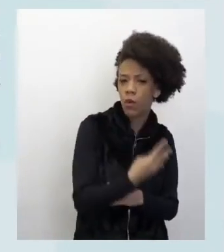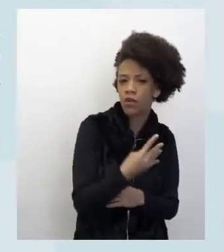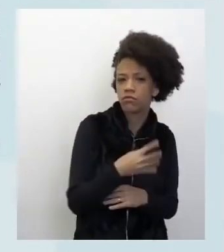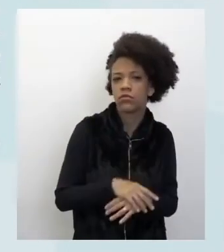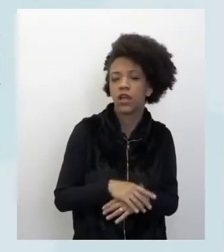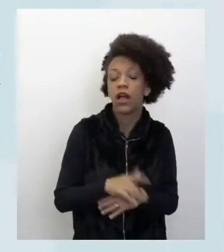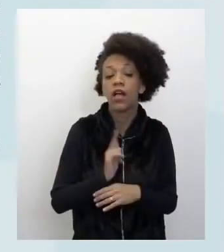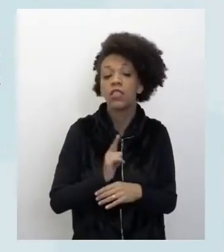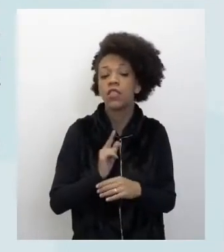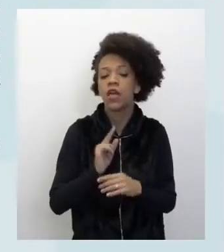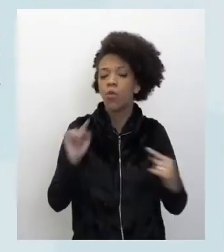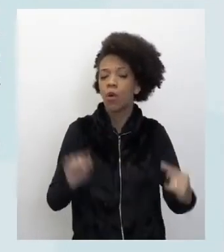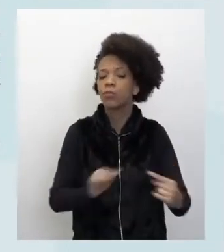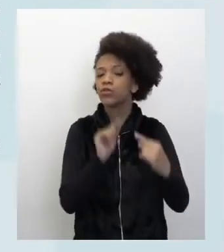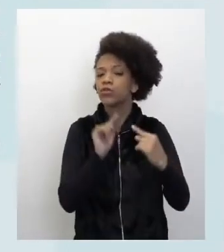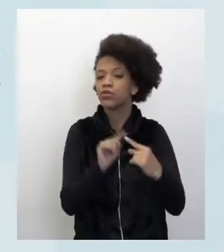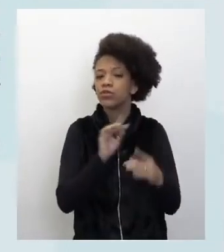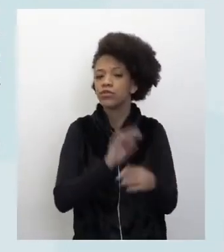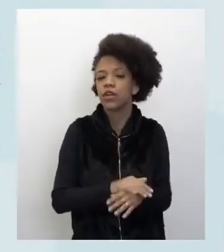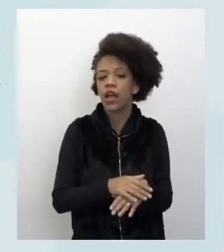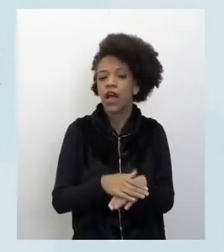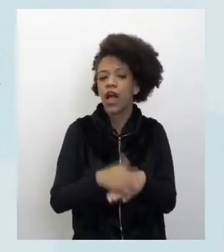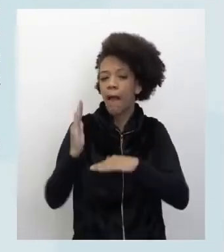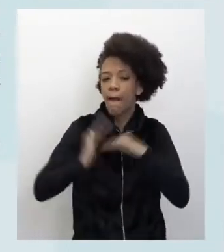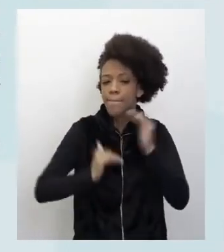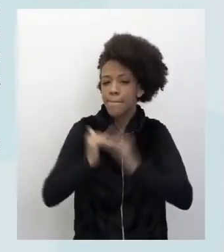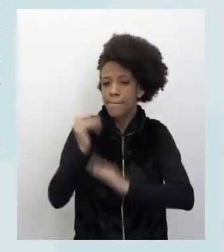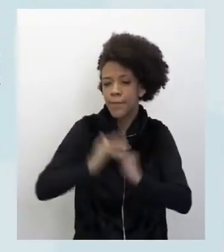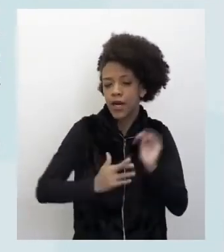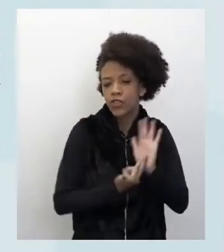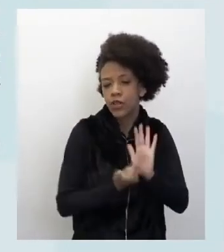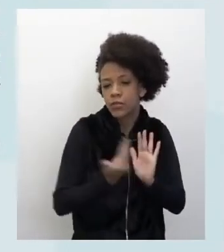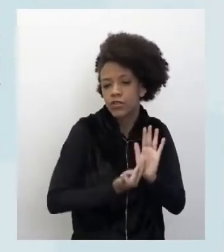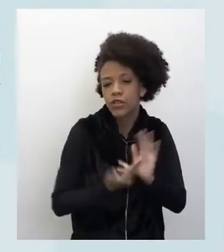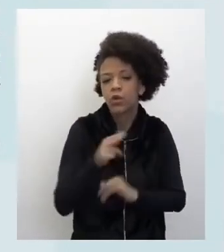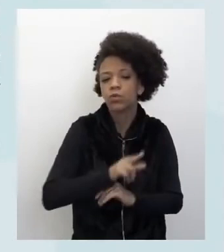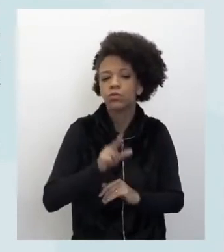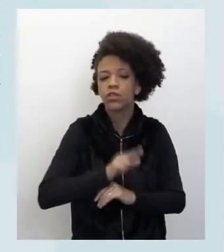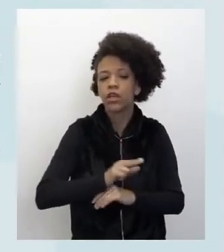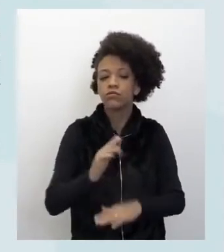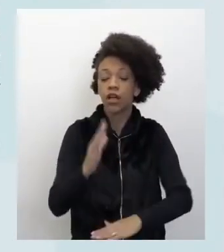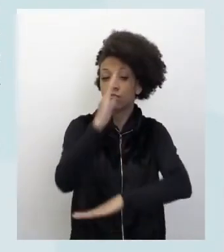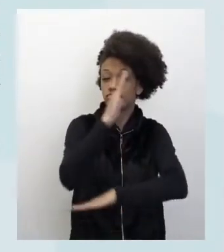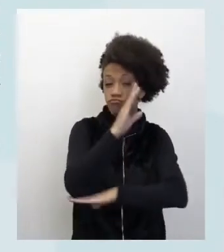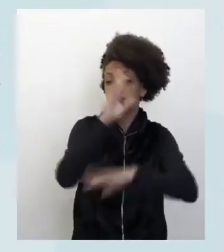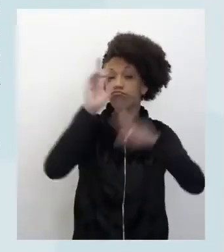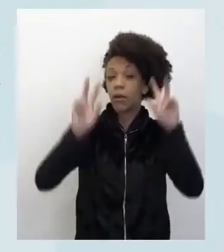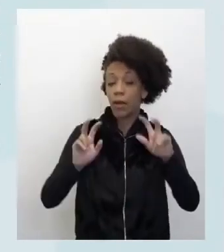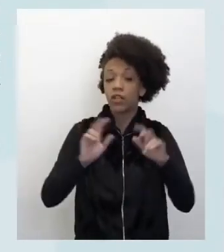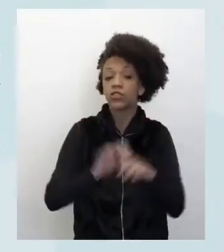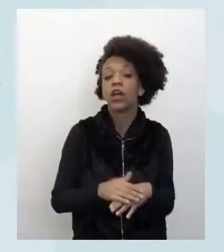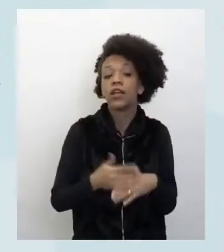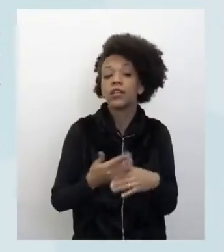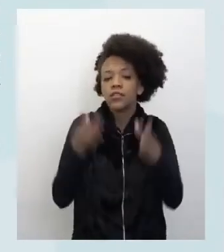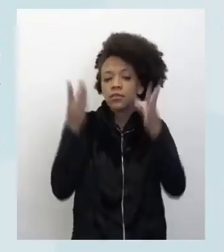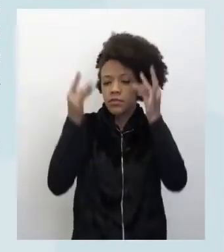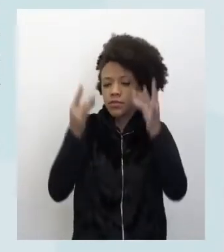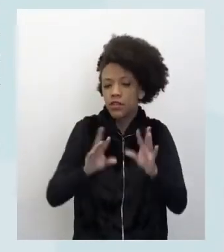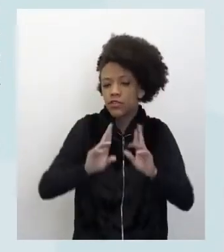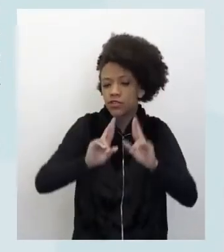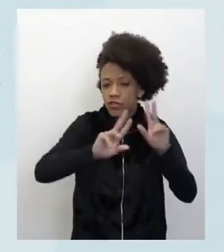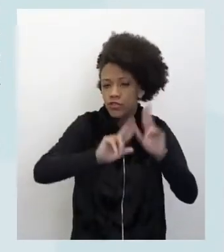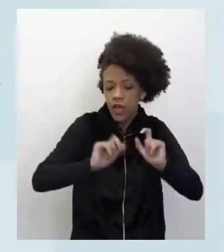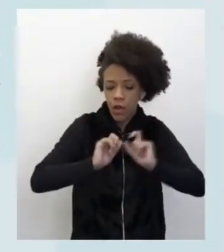tem como objetivo aplicar técnicas de representação utilizadas na cartografia temática, em especial na diferença